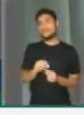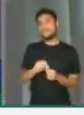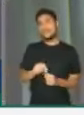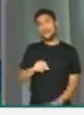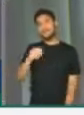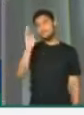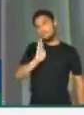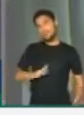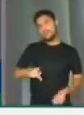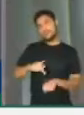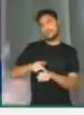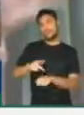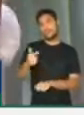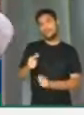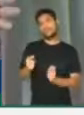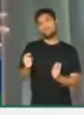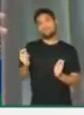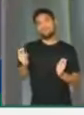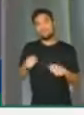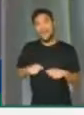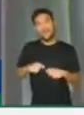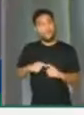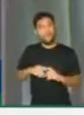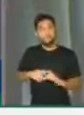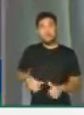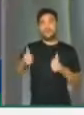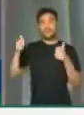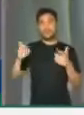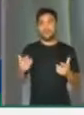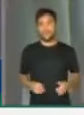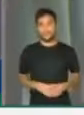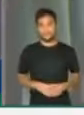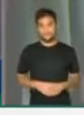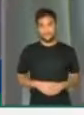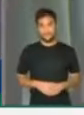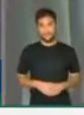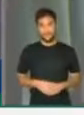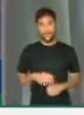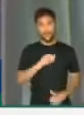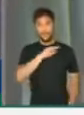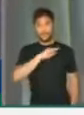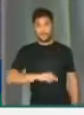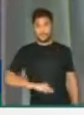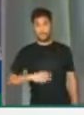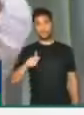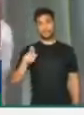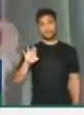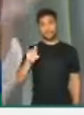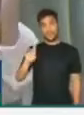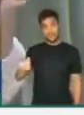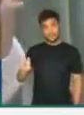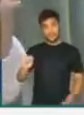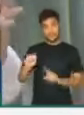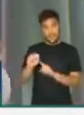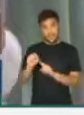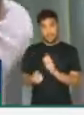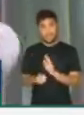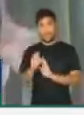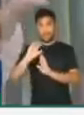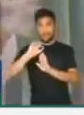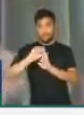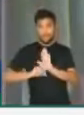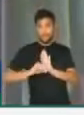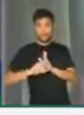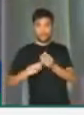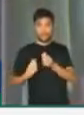tenha condições de responder à crise. Quando o ministro Paulo Guedes manda um ofício ao presidente